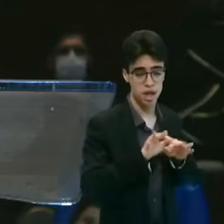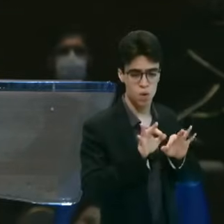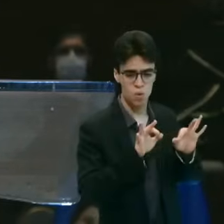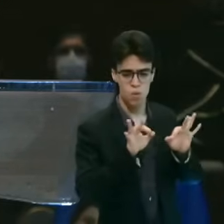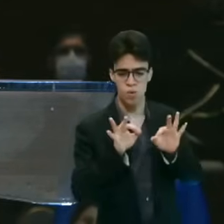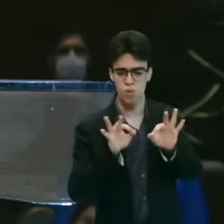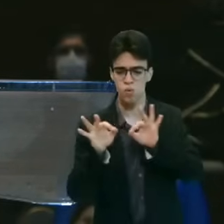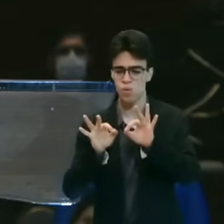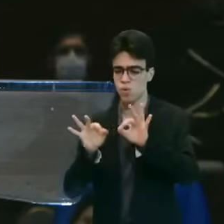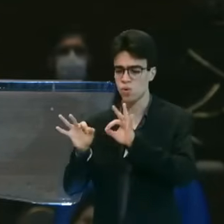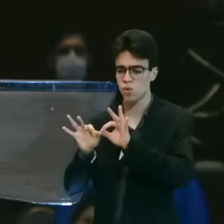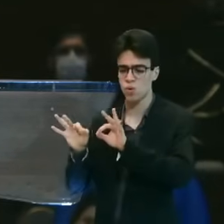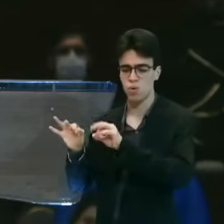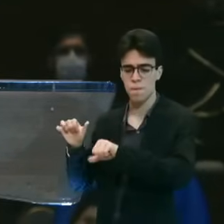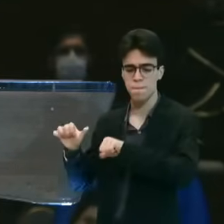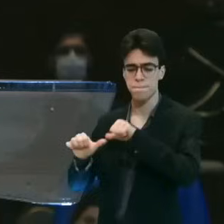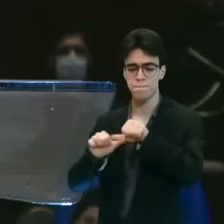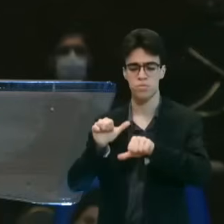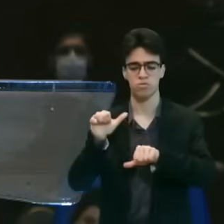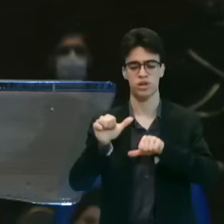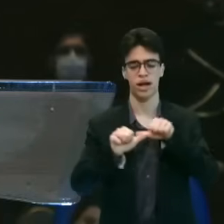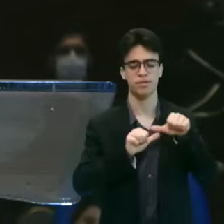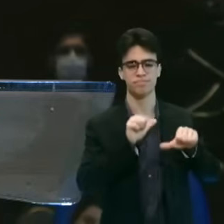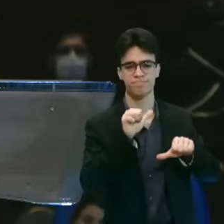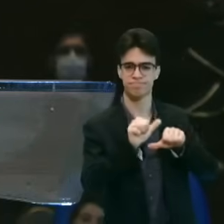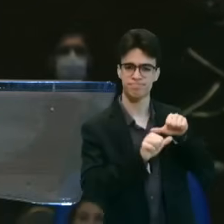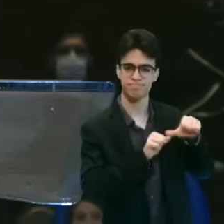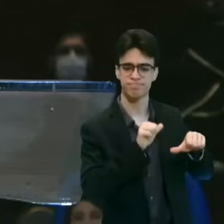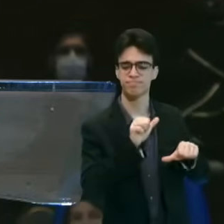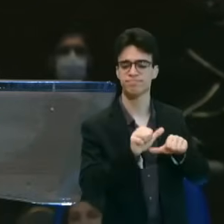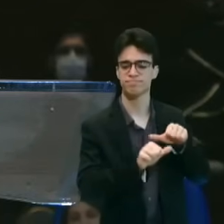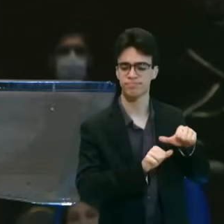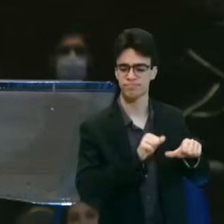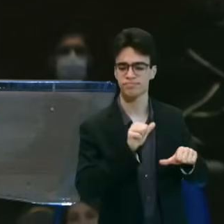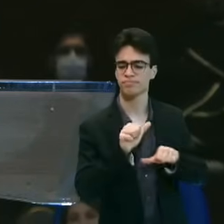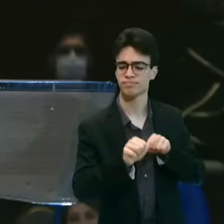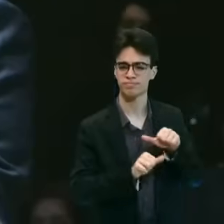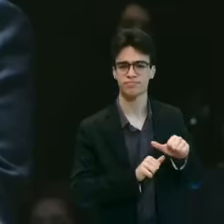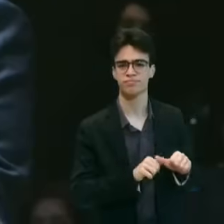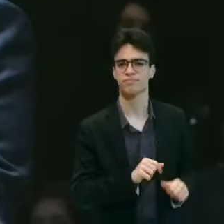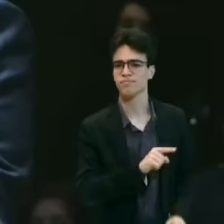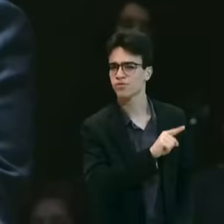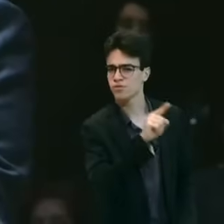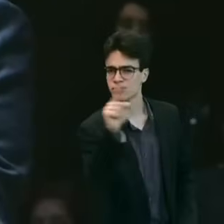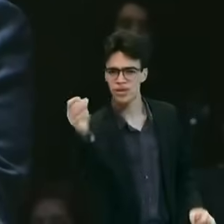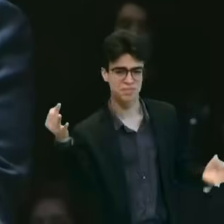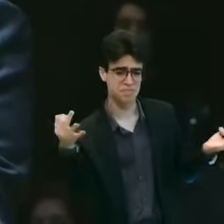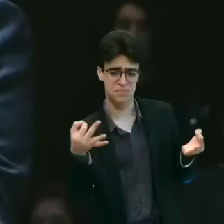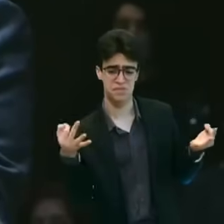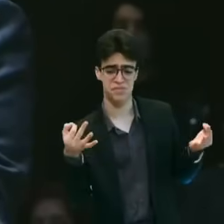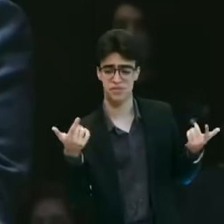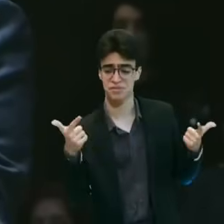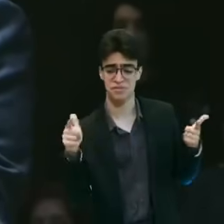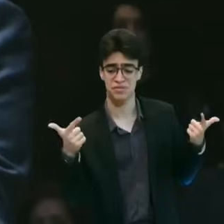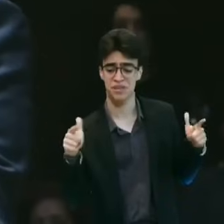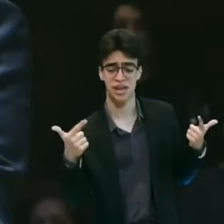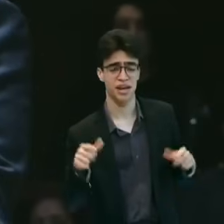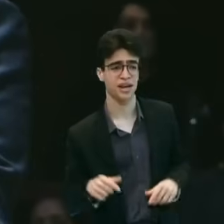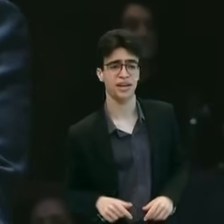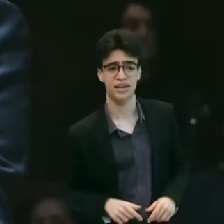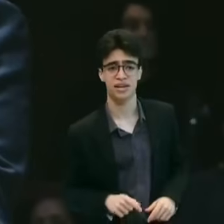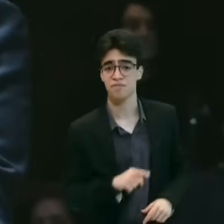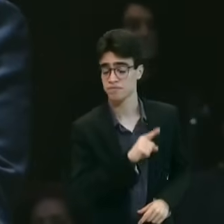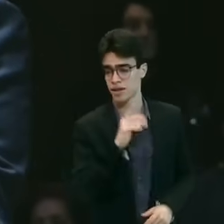corrigir, mudar nossas atitudes. Ninguém aqui é perfeito,